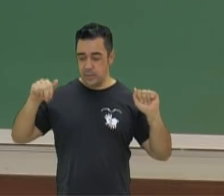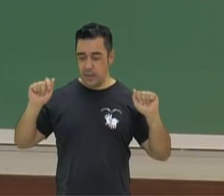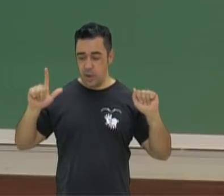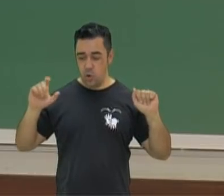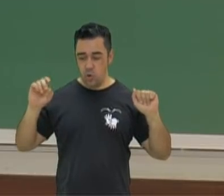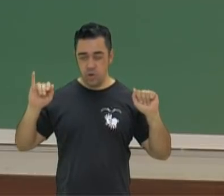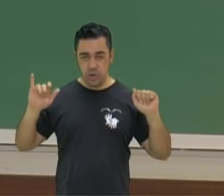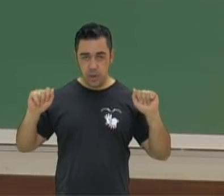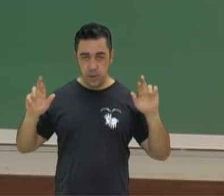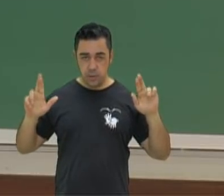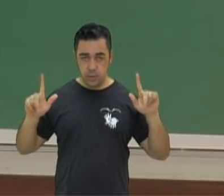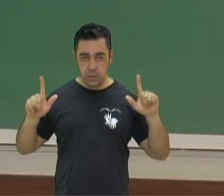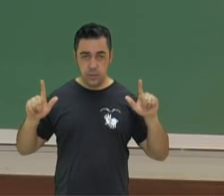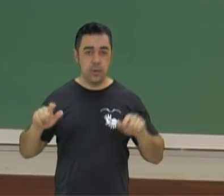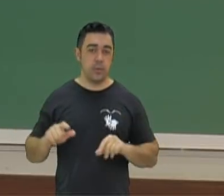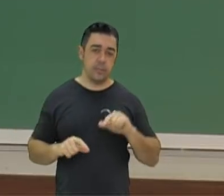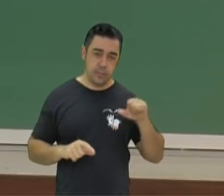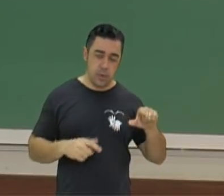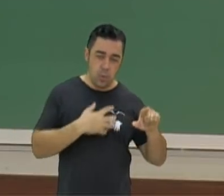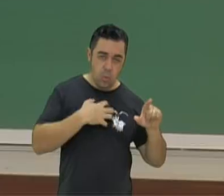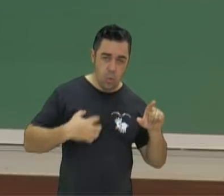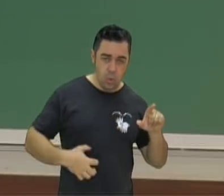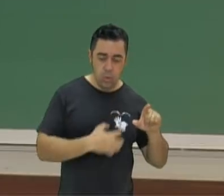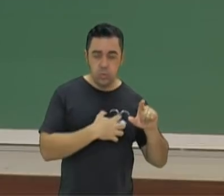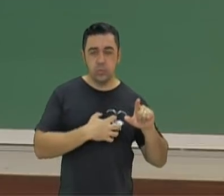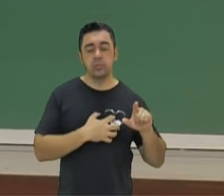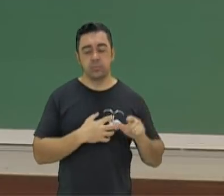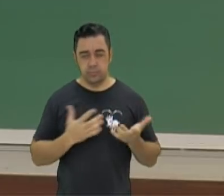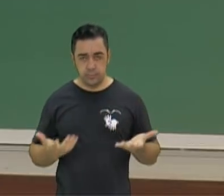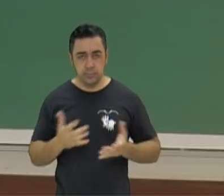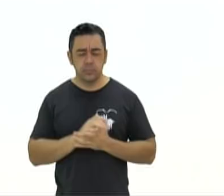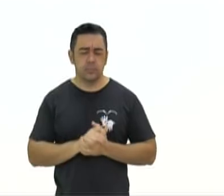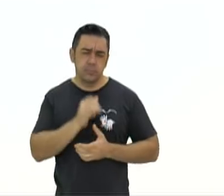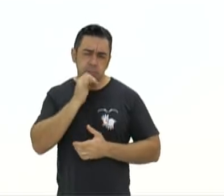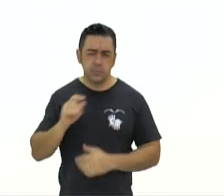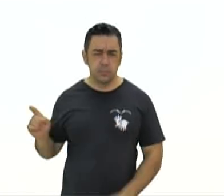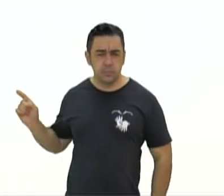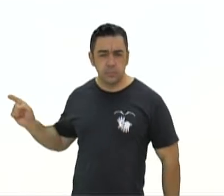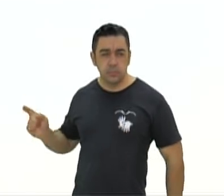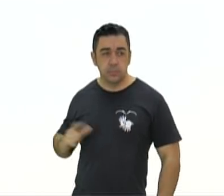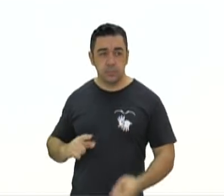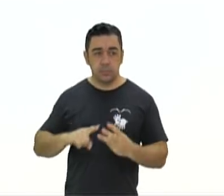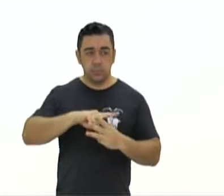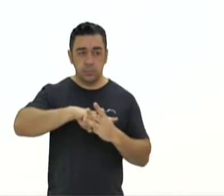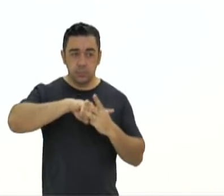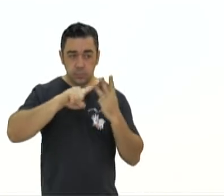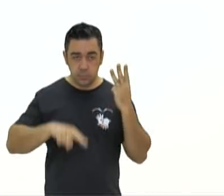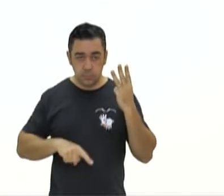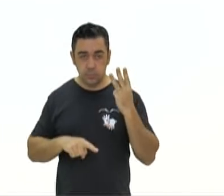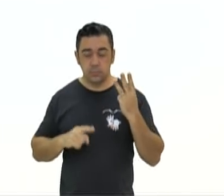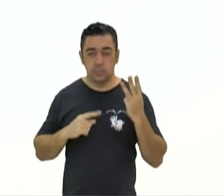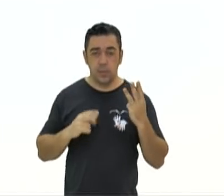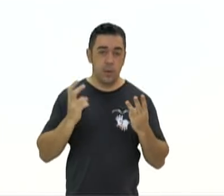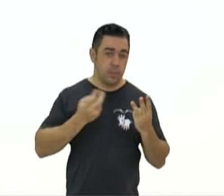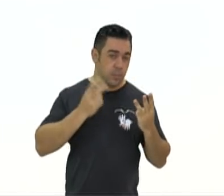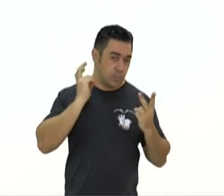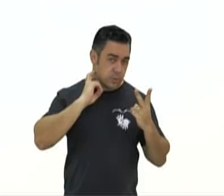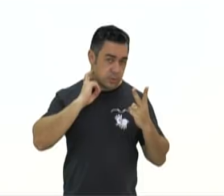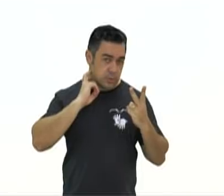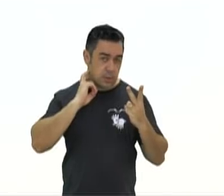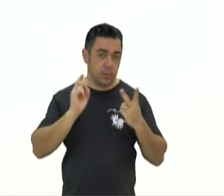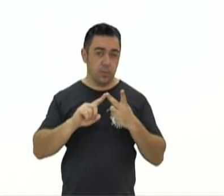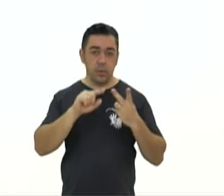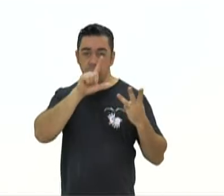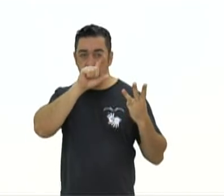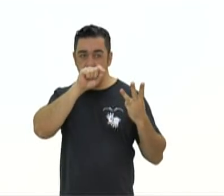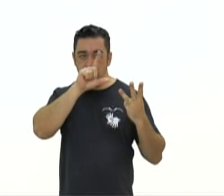ou então órgãos homólogos e órgãos análogos. Veja só, a gente tem 3 asas aqui. A asa do morcego, a asa de uma ave e a